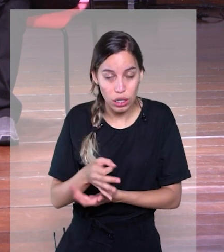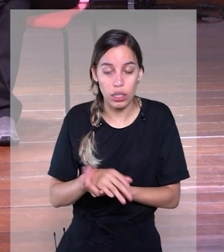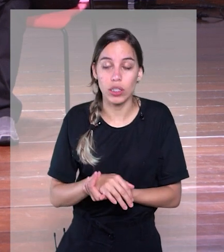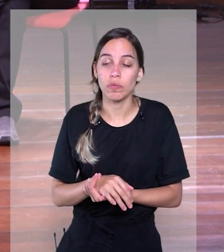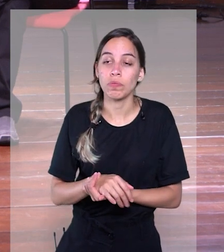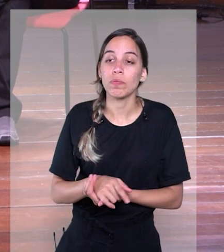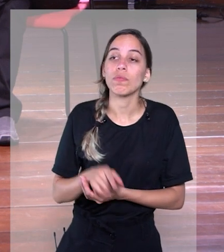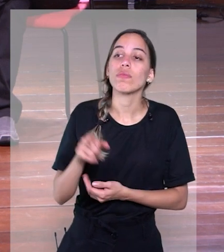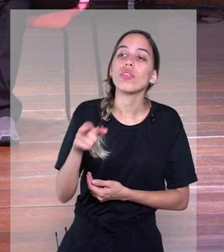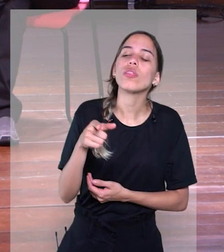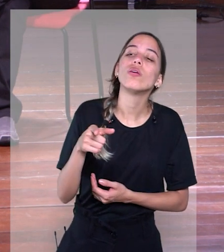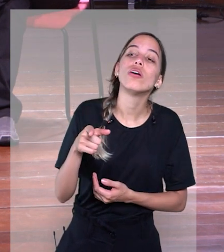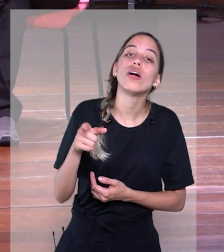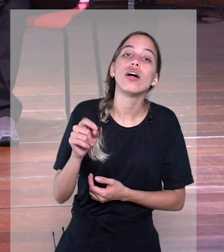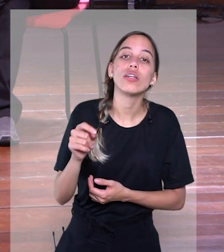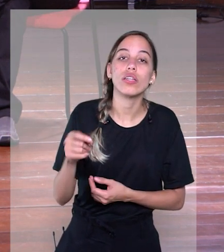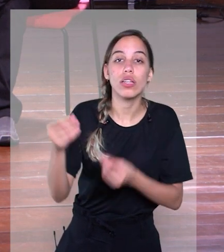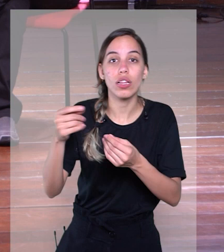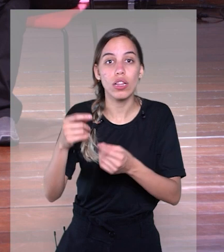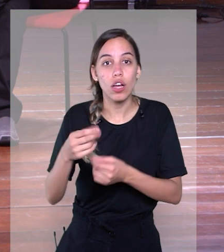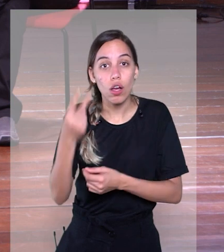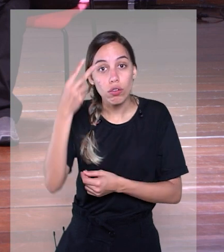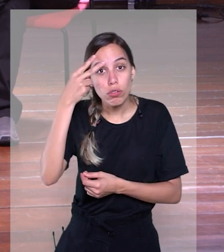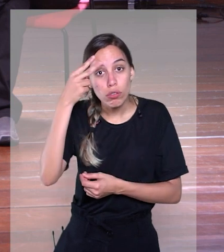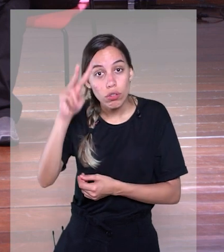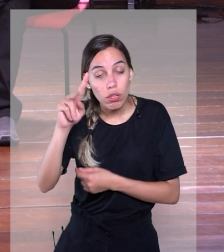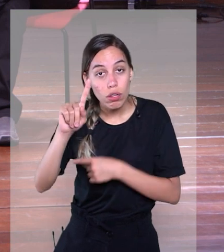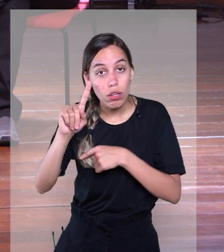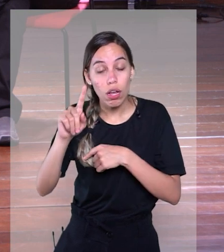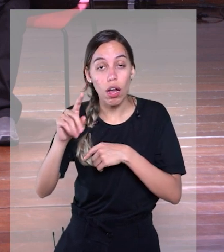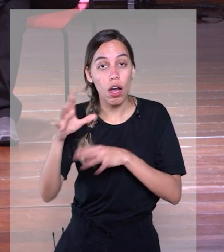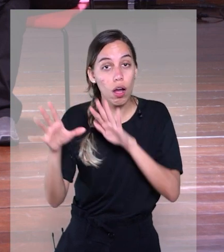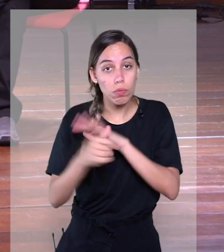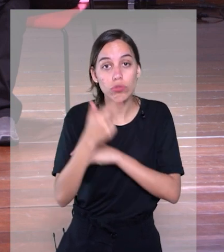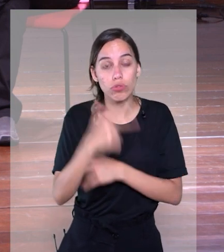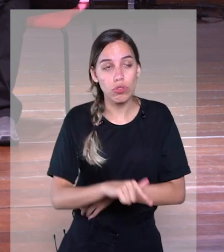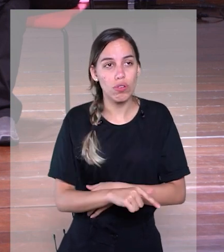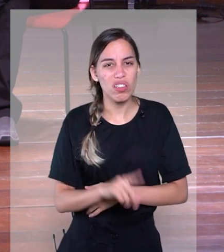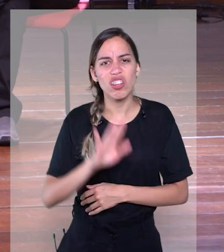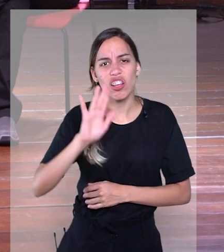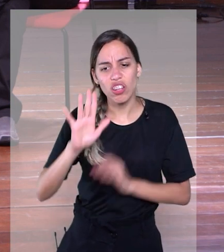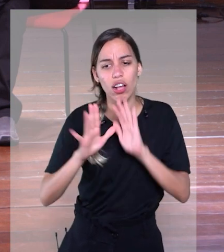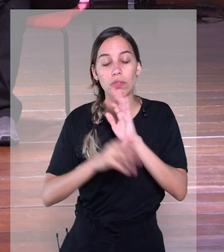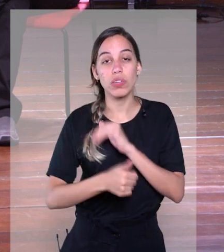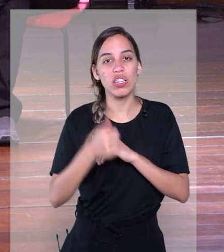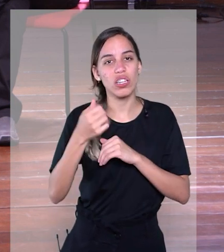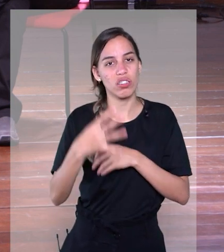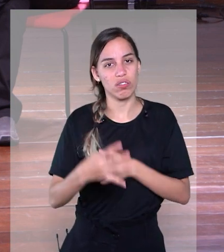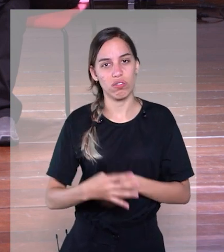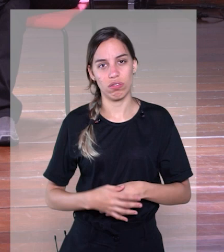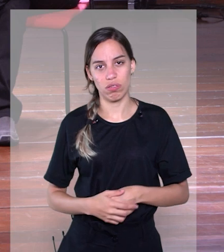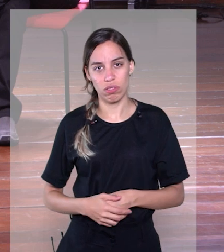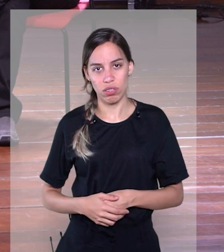em restaurar os óculos do que na própria estátua, do que em toda ela, na fundição inteira, entendeu? É um absurdo. A gente brinca,